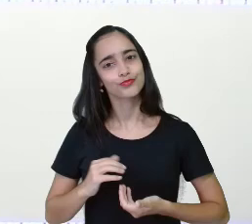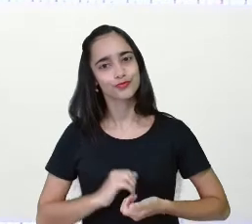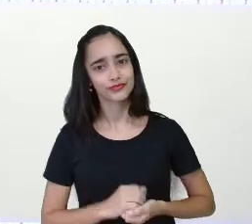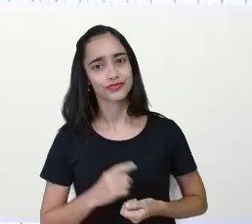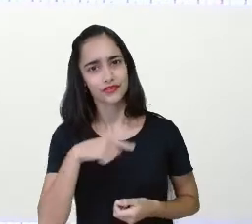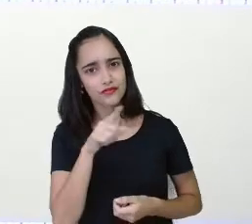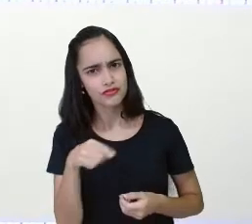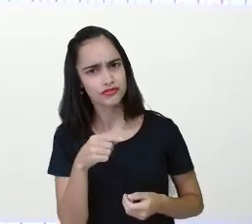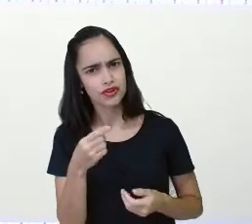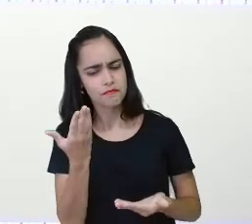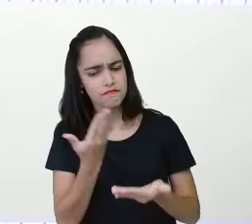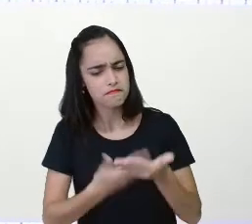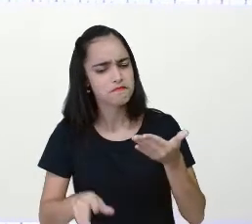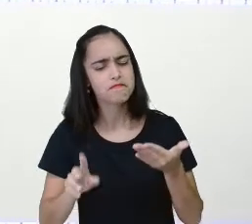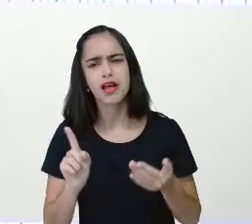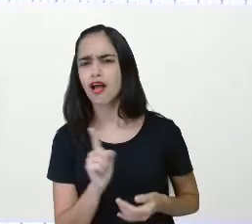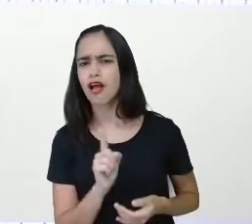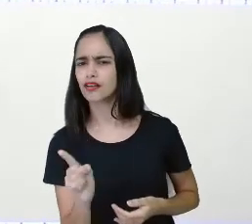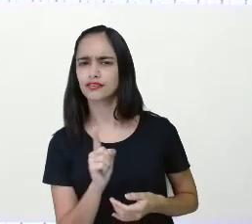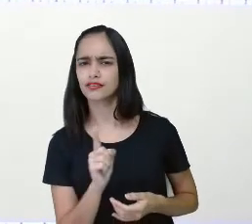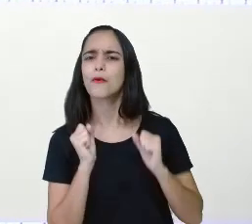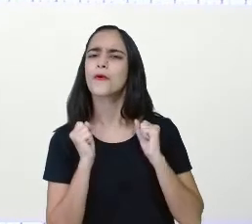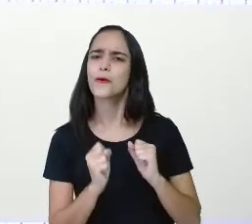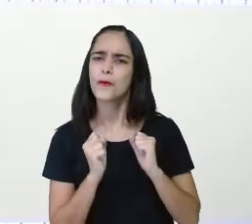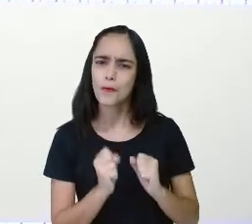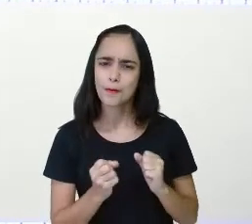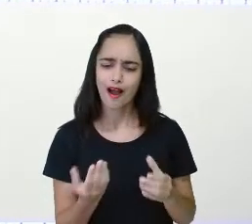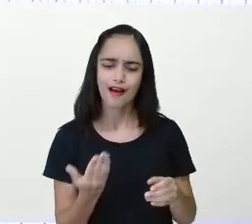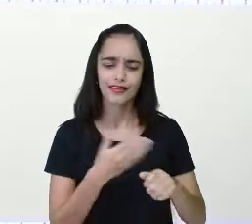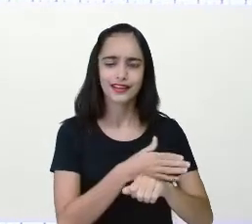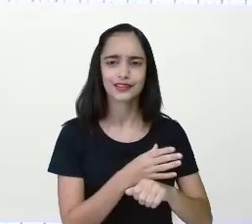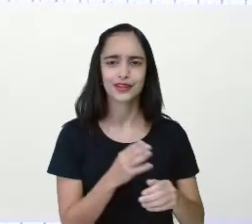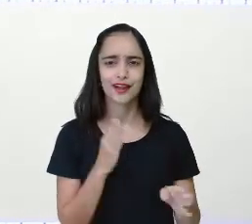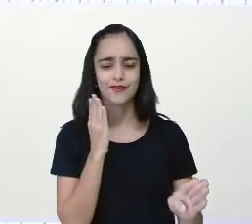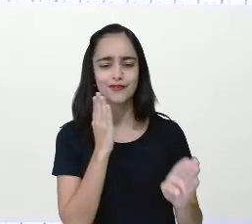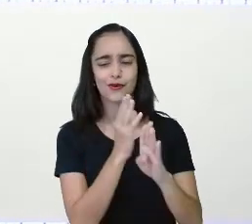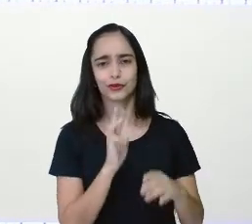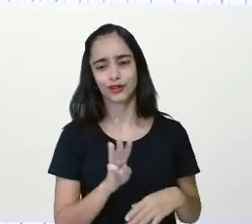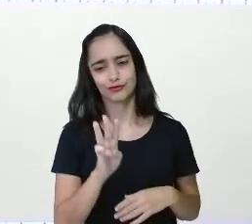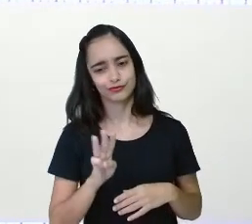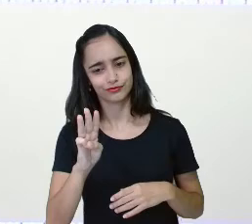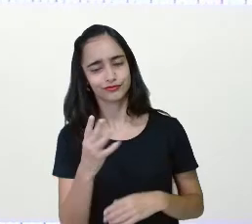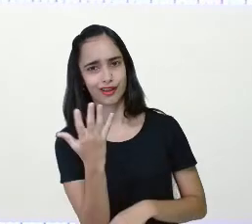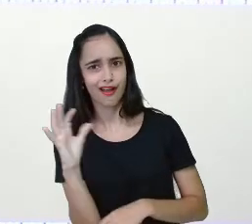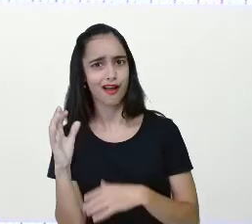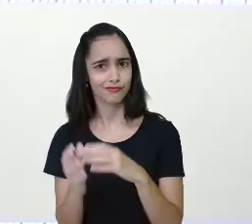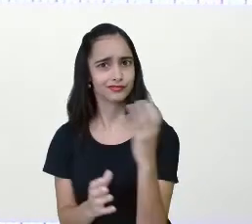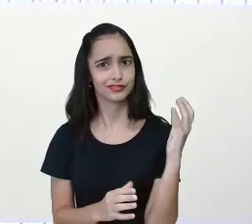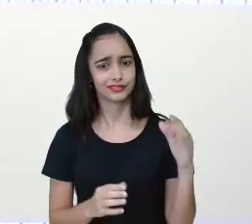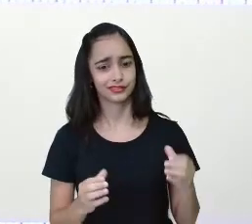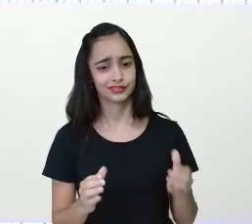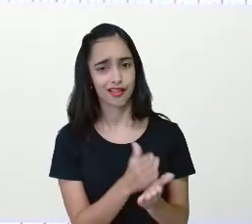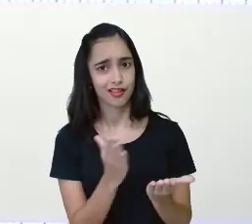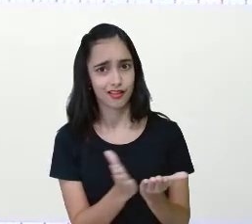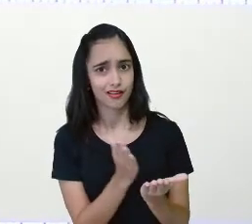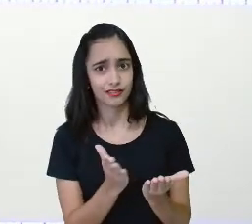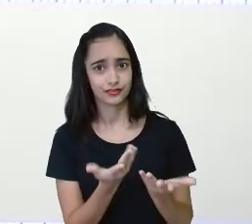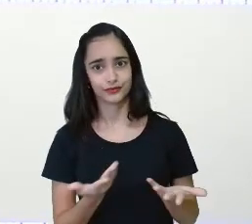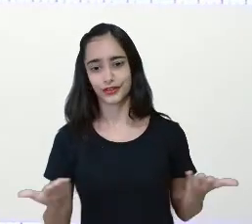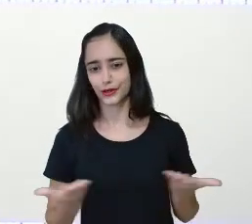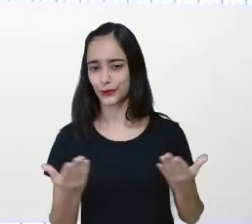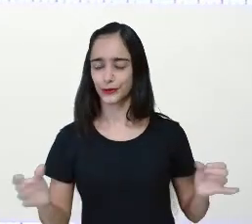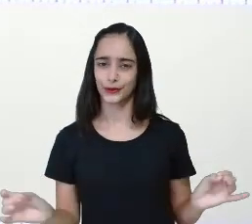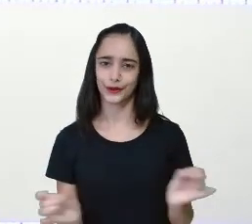acessar na Árvore de Livros, vários livros da Cecília Meirelles. Nós ficamos por aqui, espero que vocês